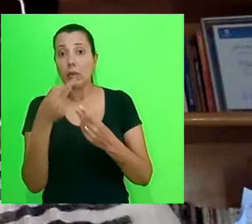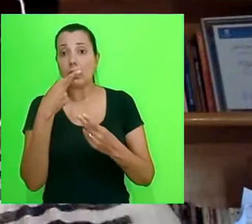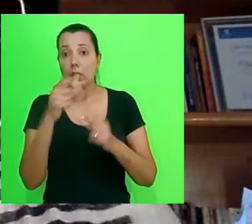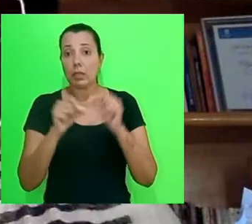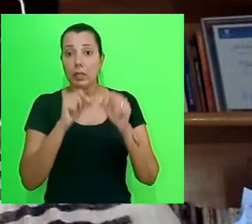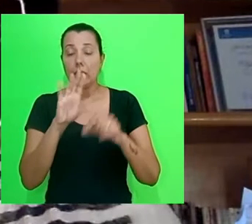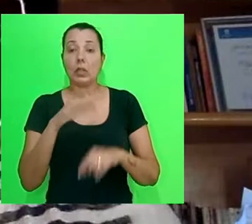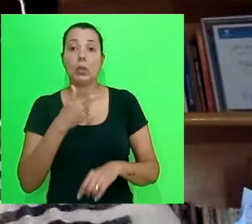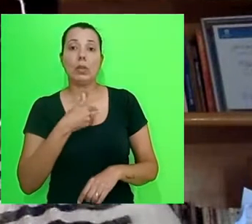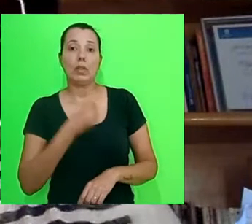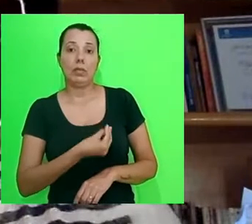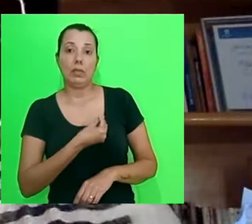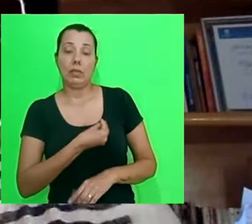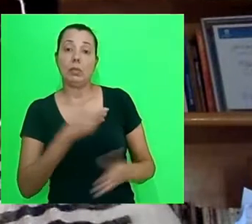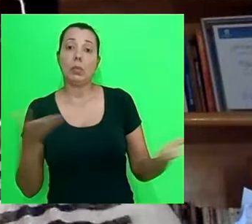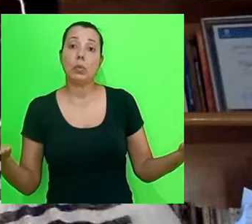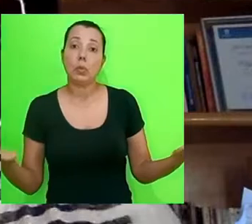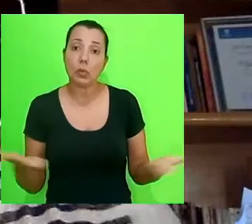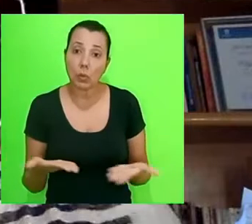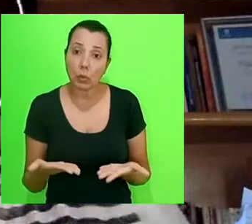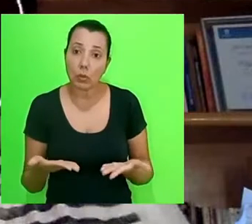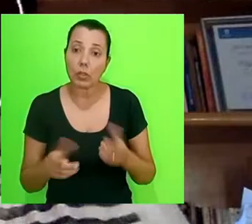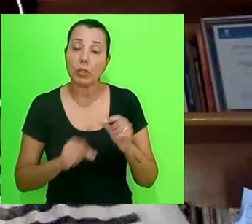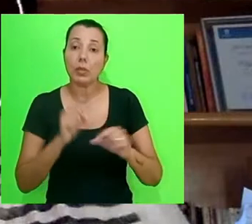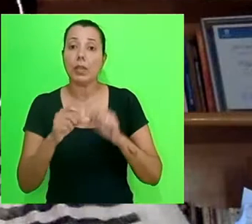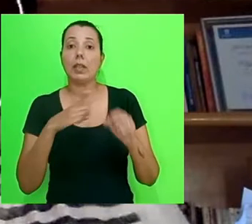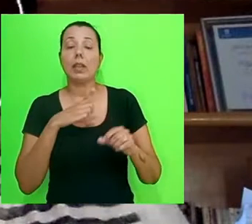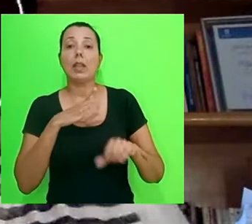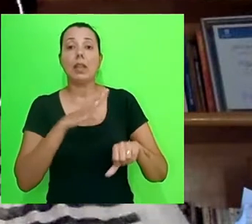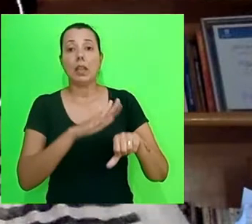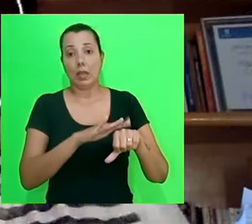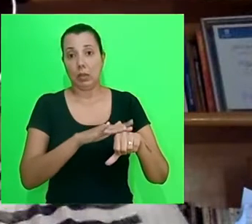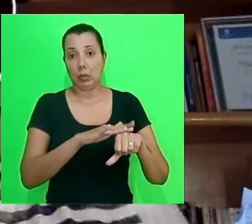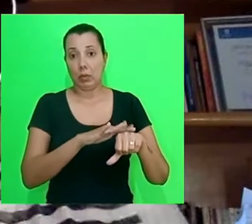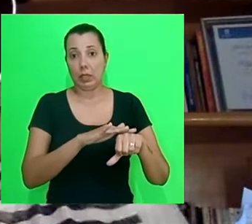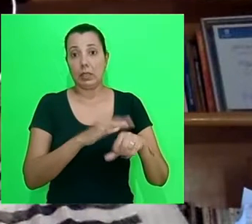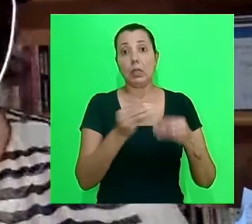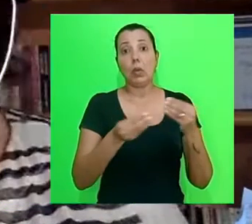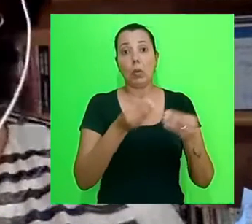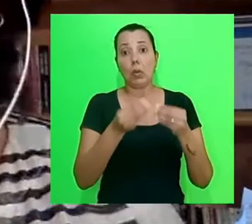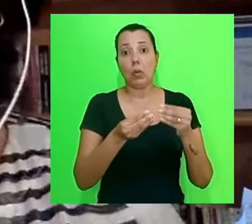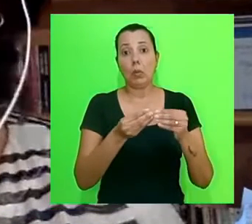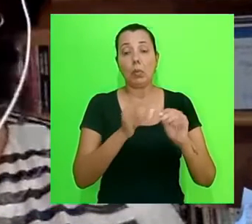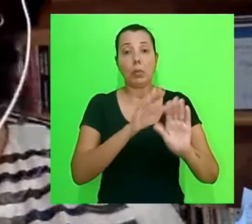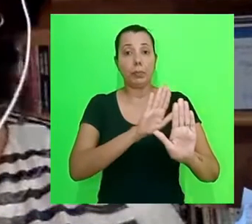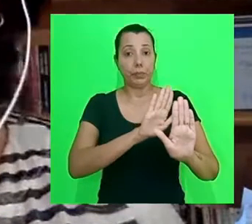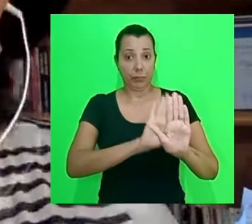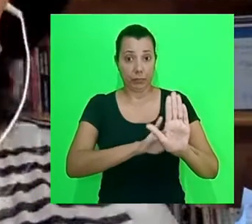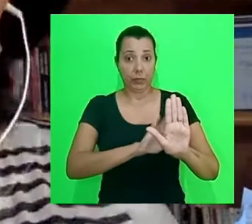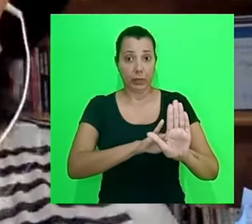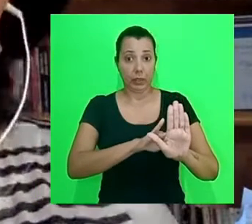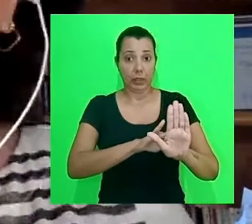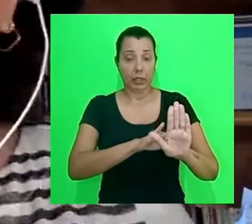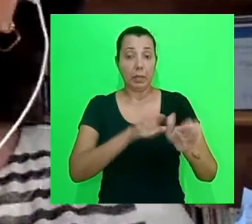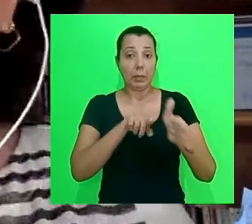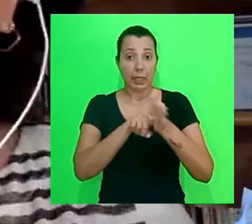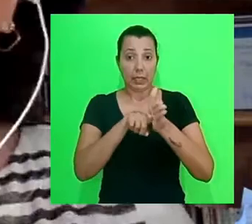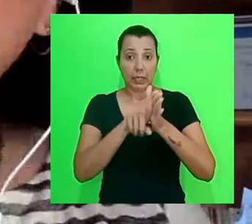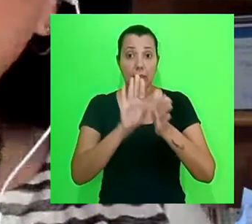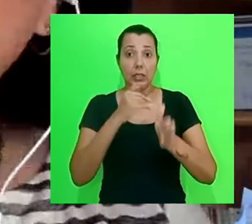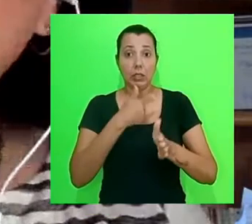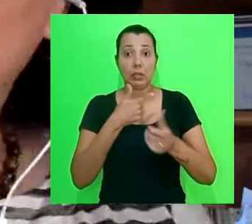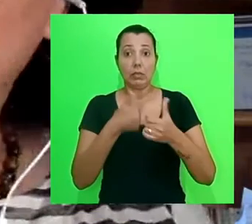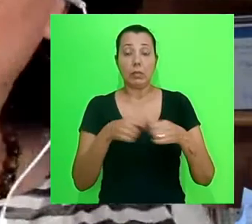em termos de políticas públicas e de governo, que esse entendimento de que a violência contra a mulher é uma questão